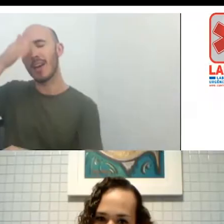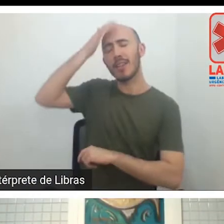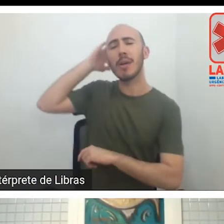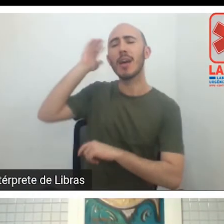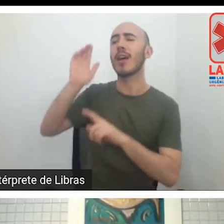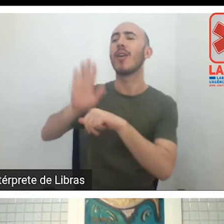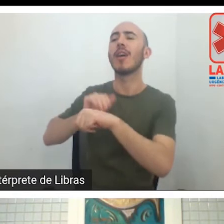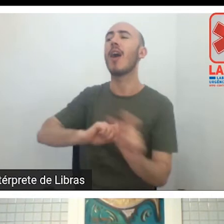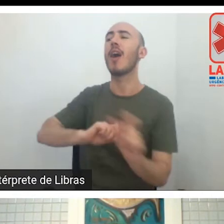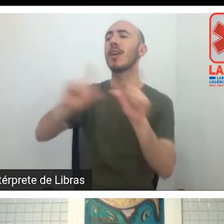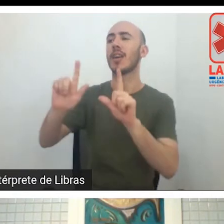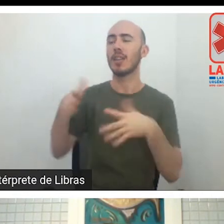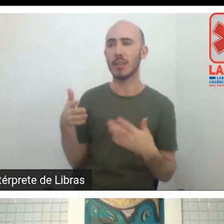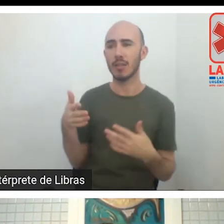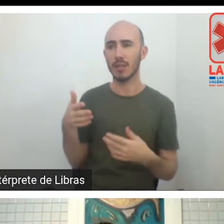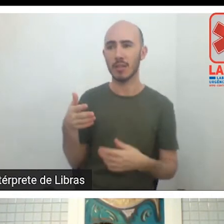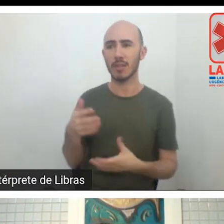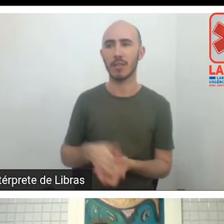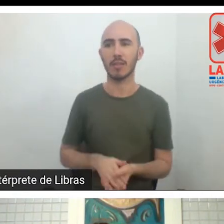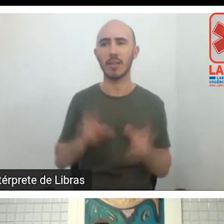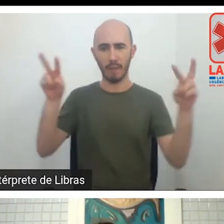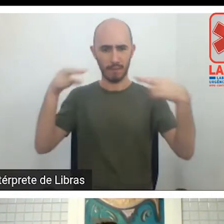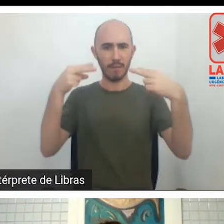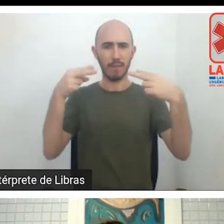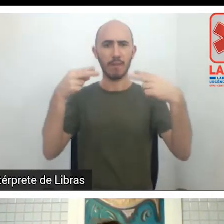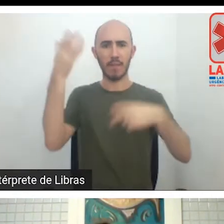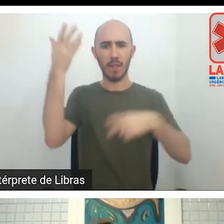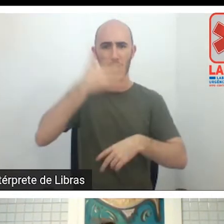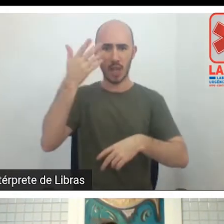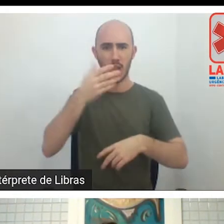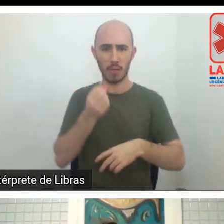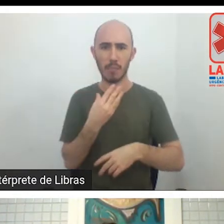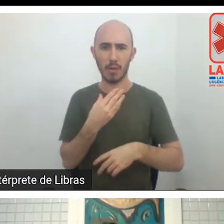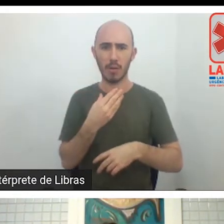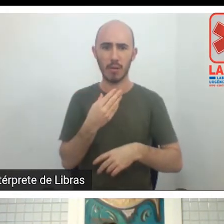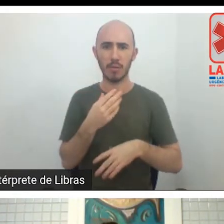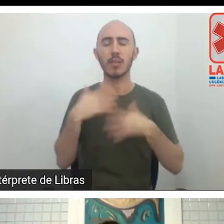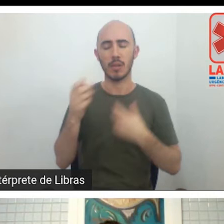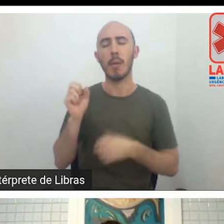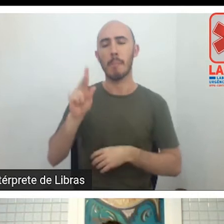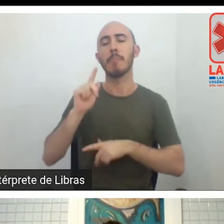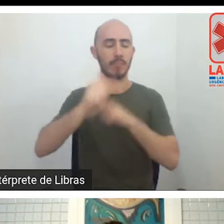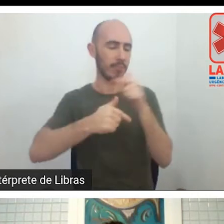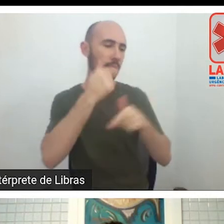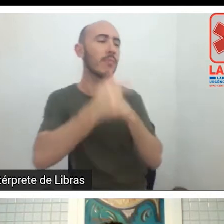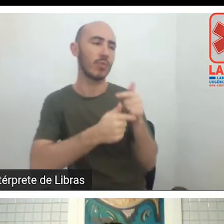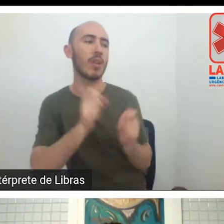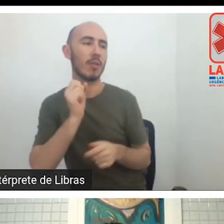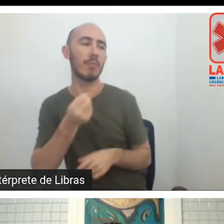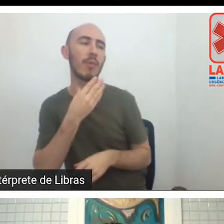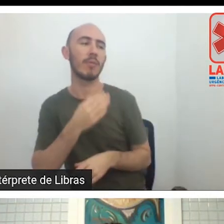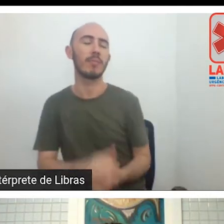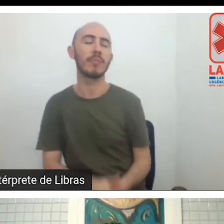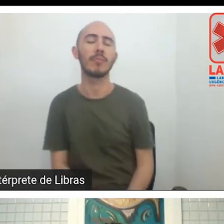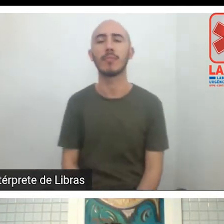Mas o áudio tá ok, o meu, né? Sim, o áudio tá bom, professora. Pronto, tudo certo. Então,